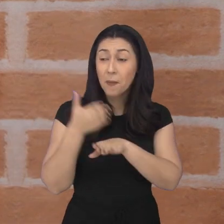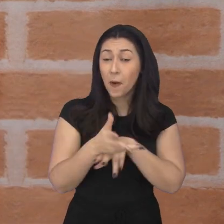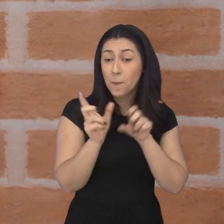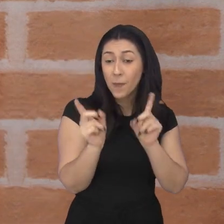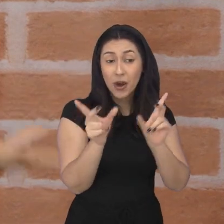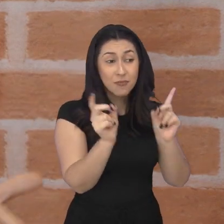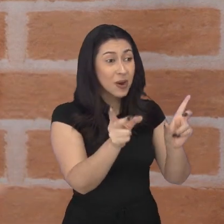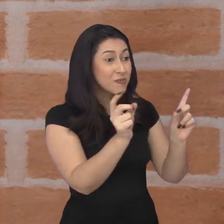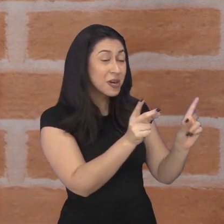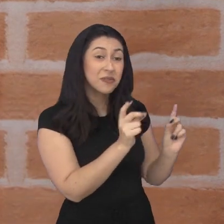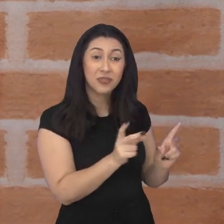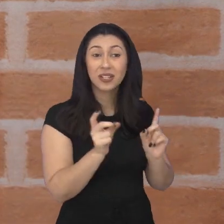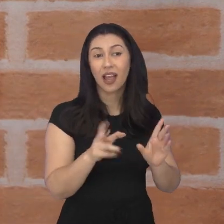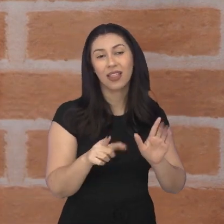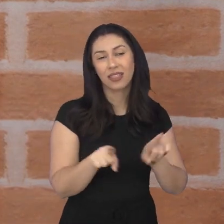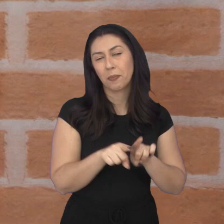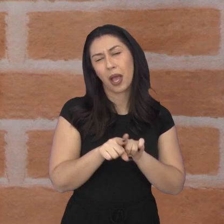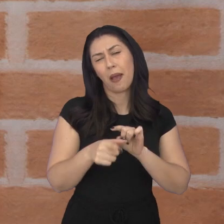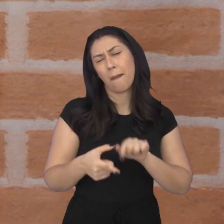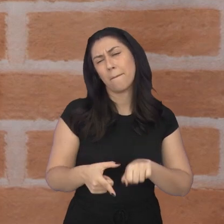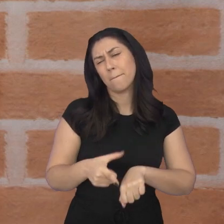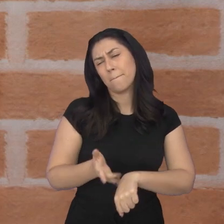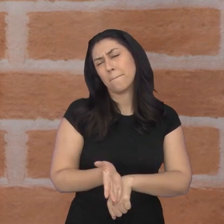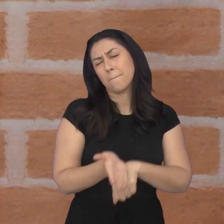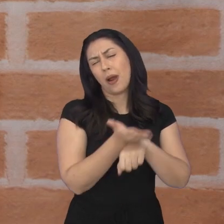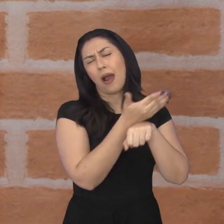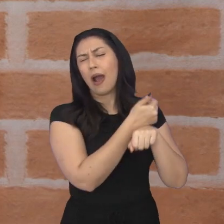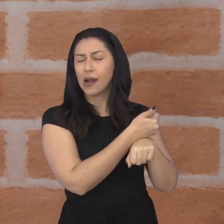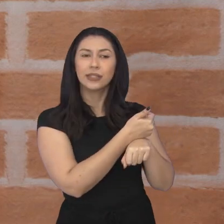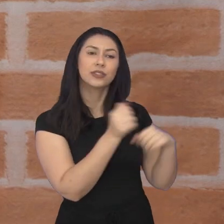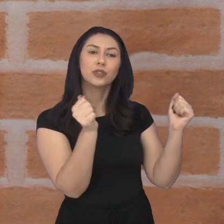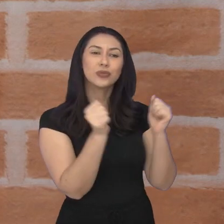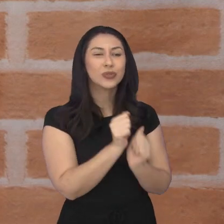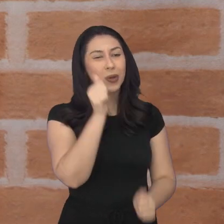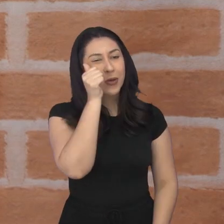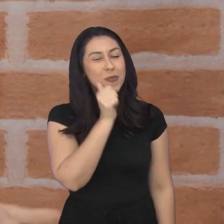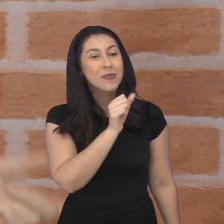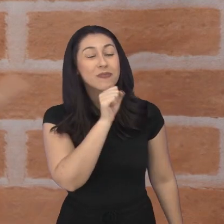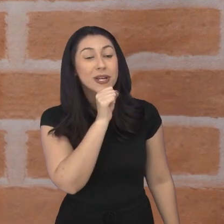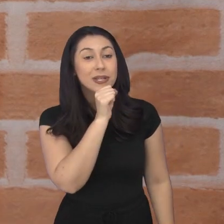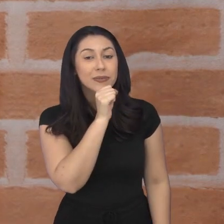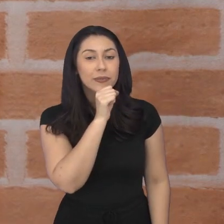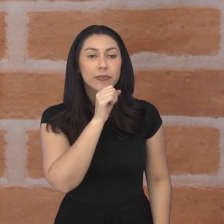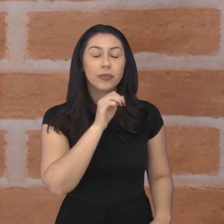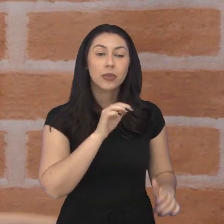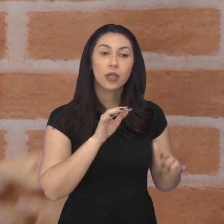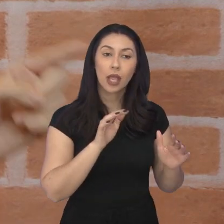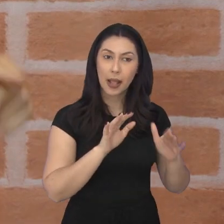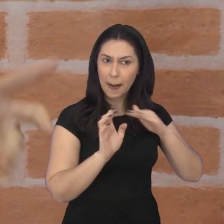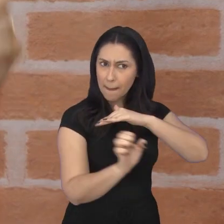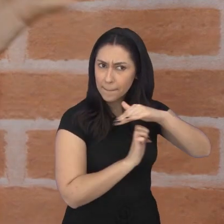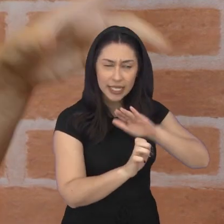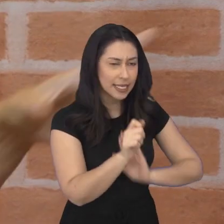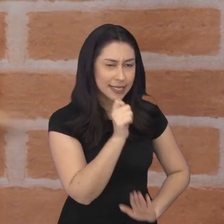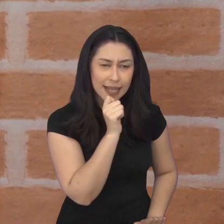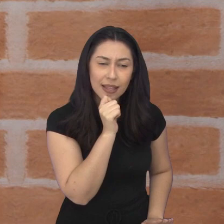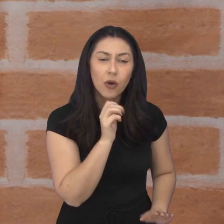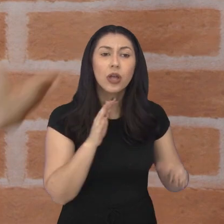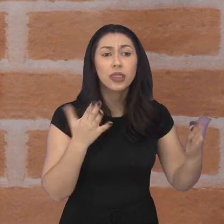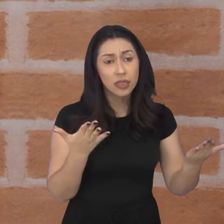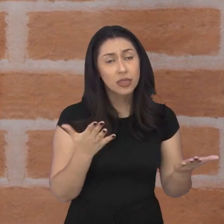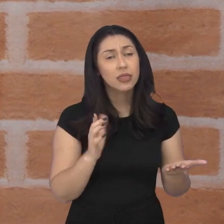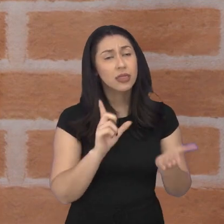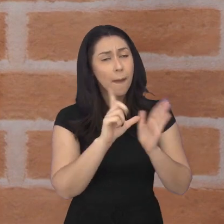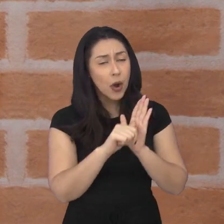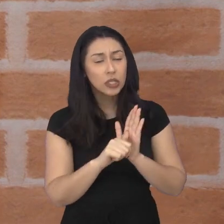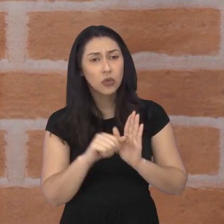foi até bem antes de eu fundar a empresa, né? Junto com a minha mãe. E, na verdade, quando eu falei, fui para as Olimpíadas finalmente,